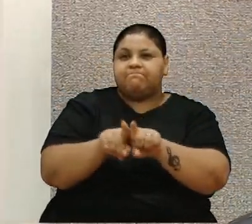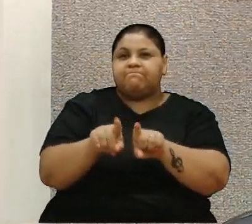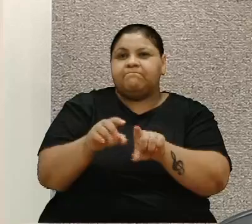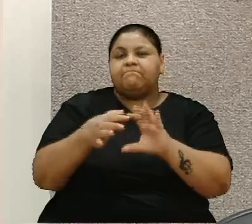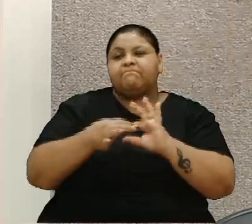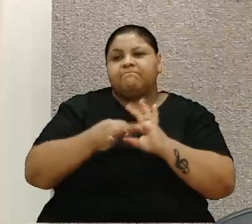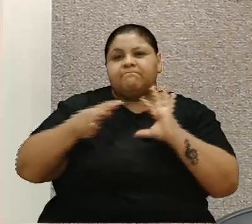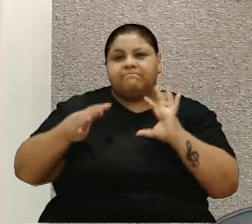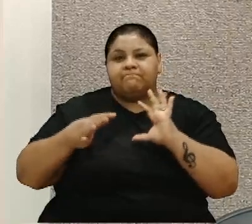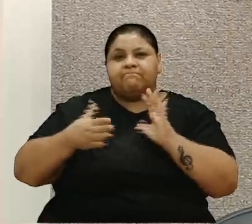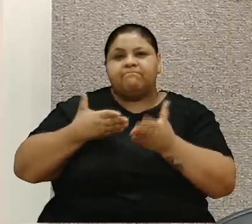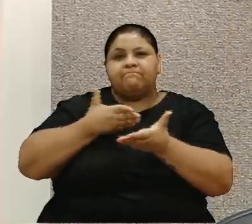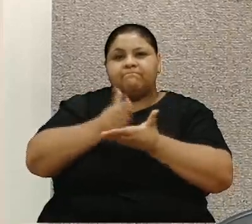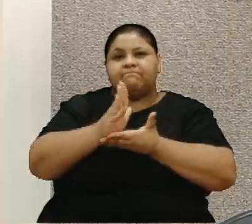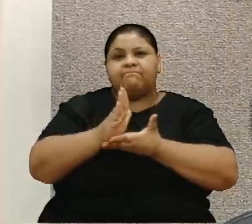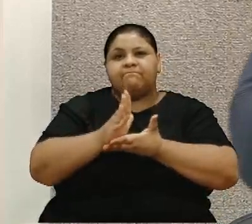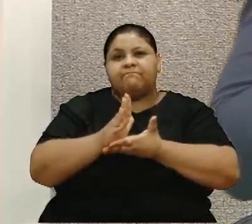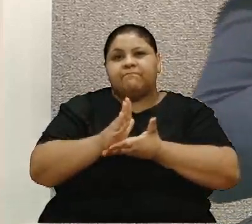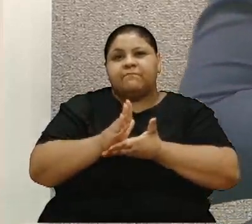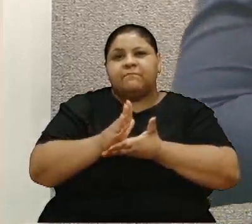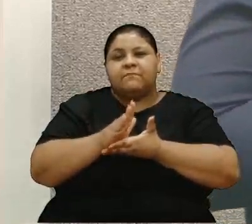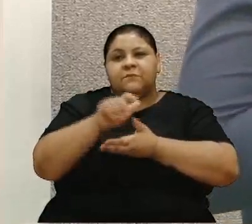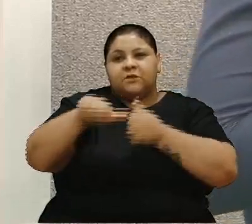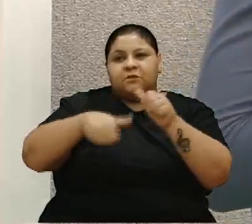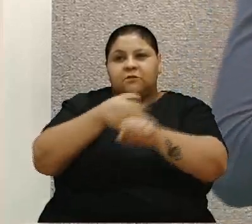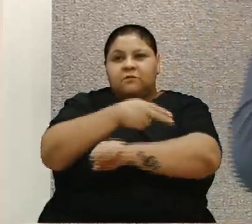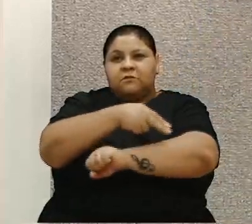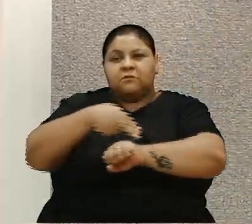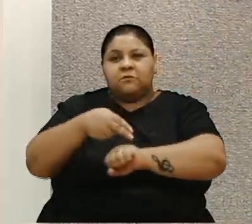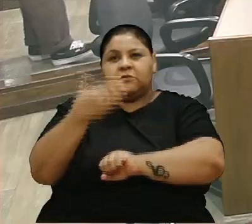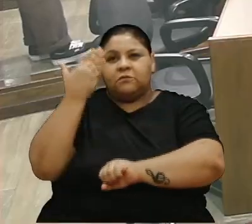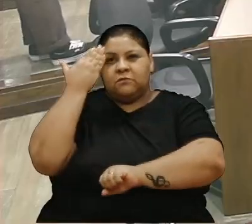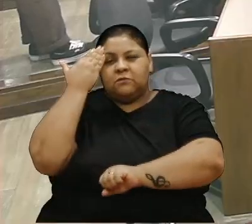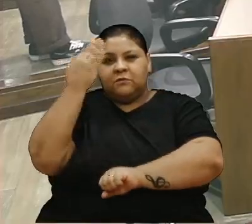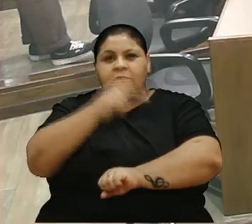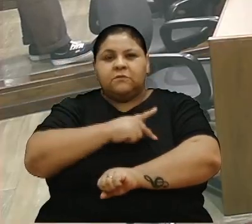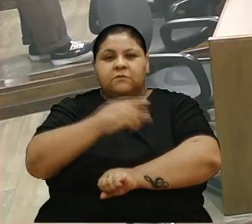permitindo a aprovação dessa denominação de rua. Era isso, senhor presidente. Muito obrigado. Muito obrigado.